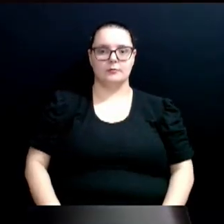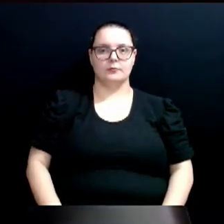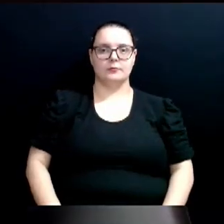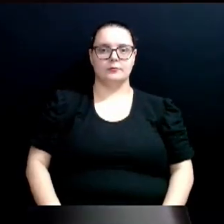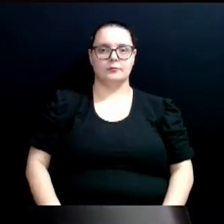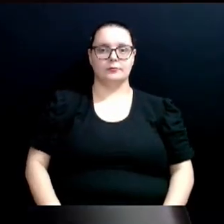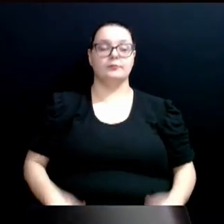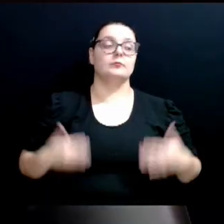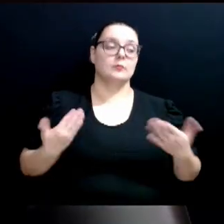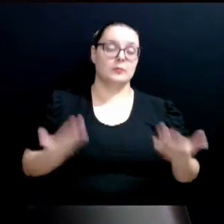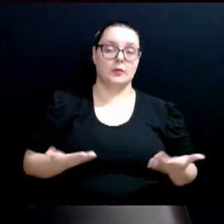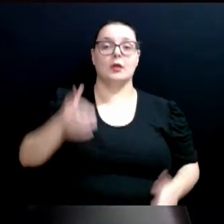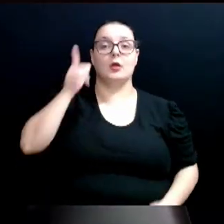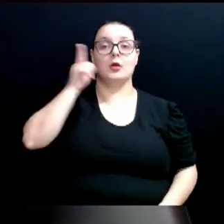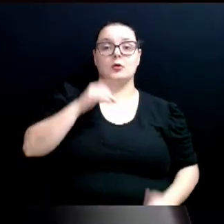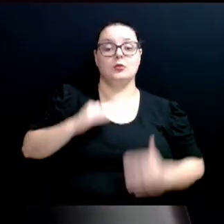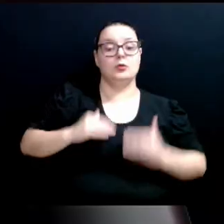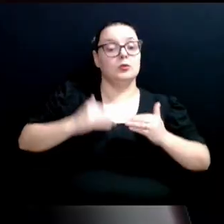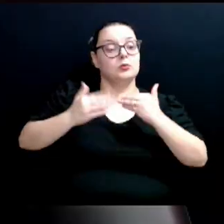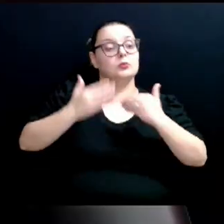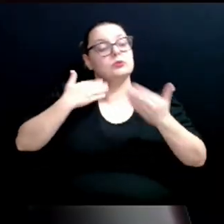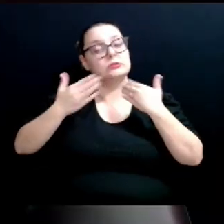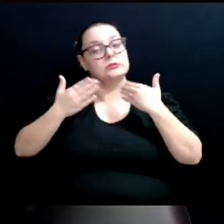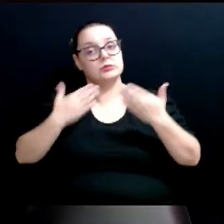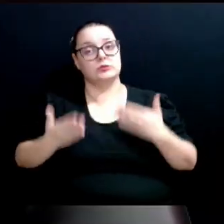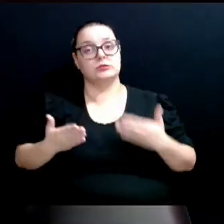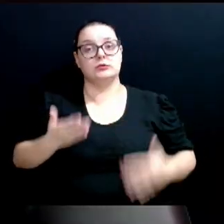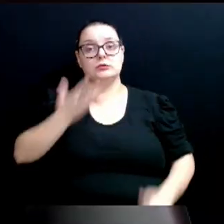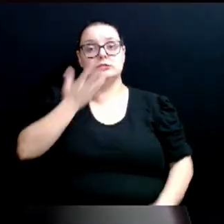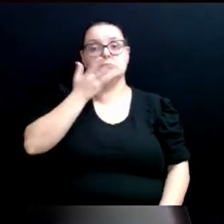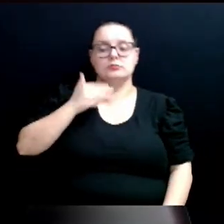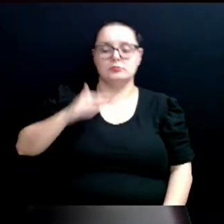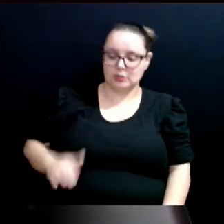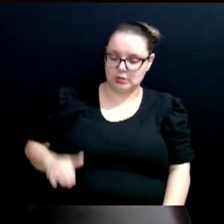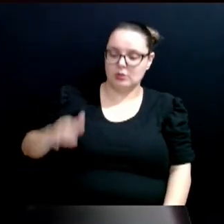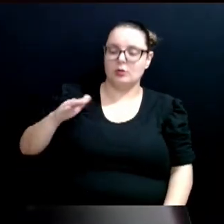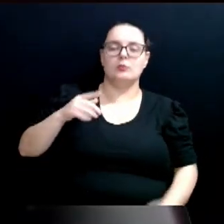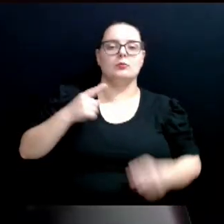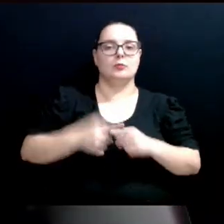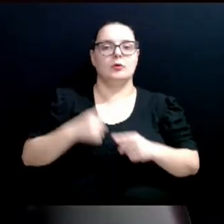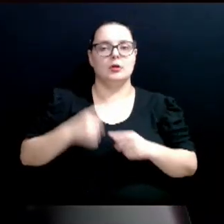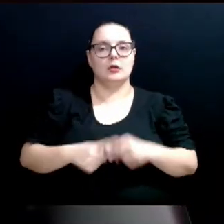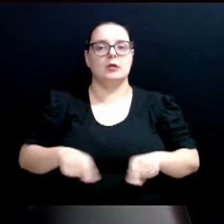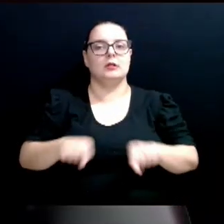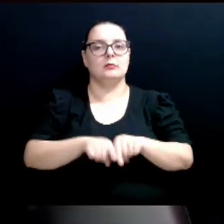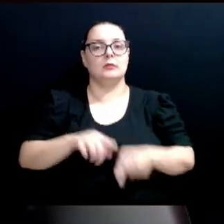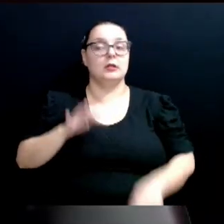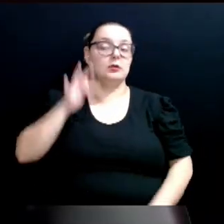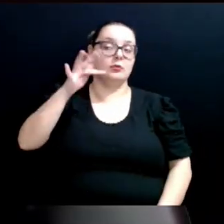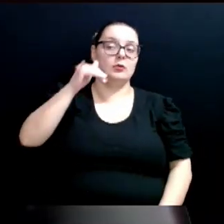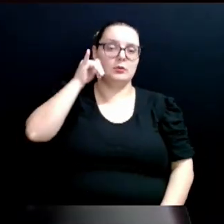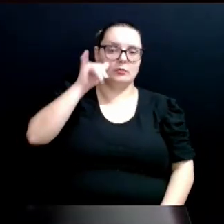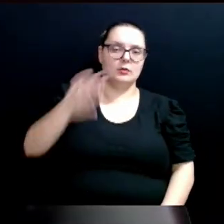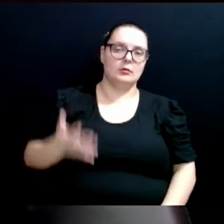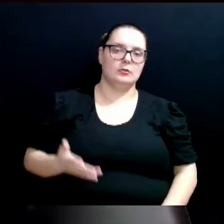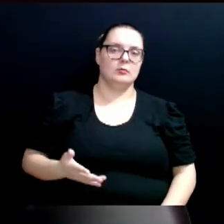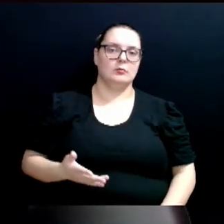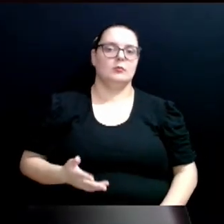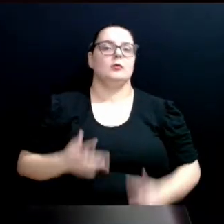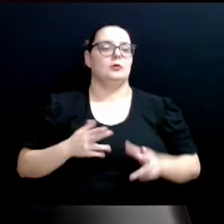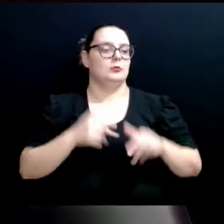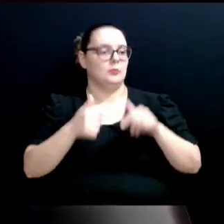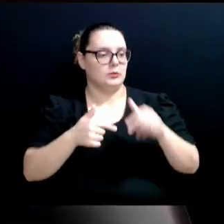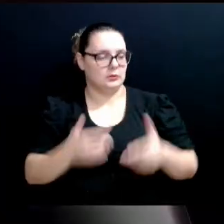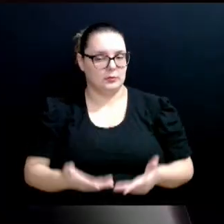conseguir construir esse diálogo desde pequeno, porque a gente também evita lá na frente, igual a situação do trabalho,